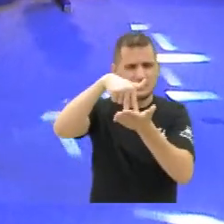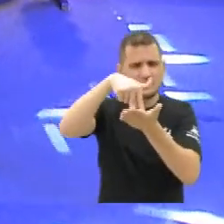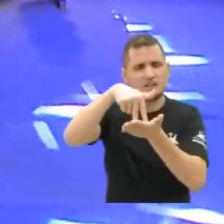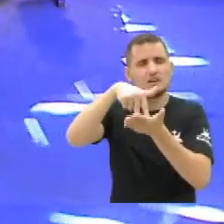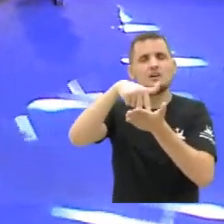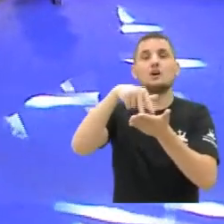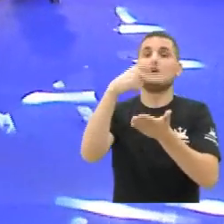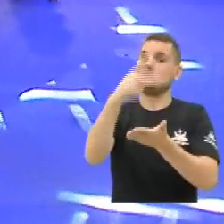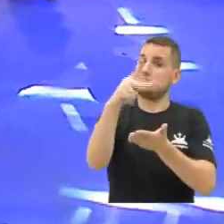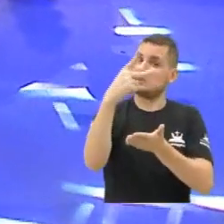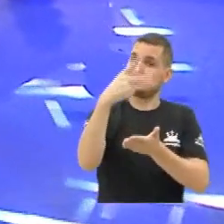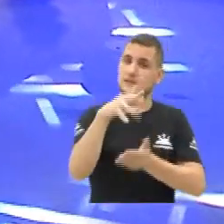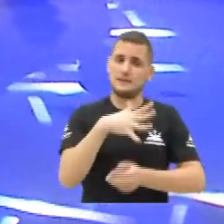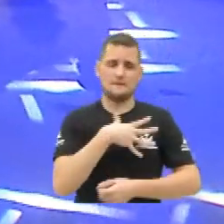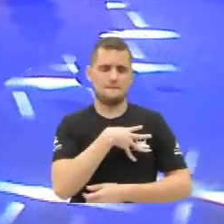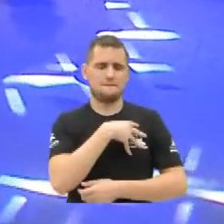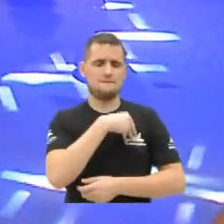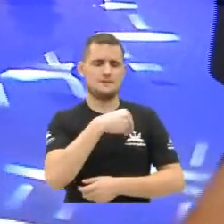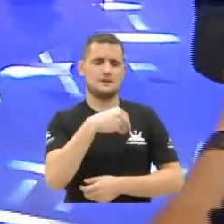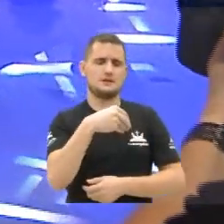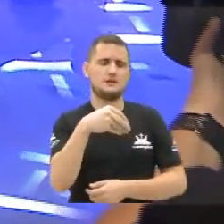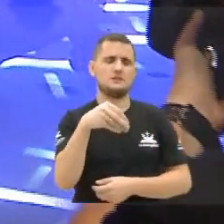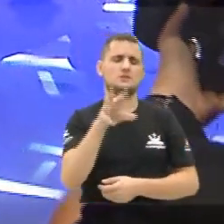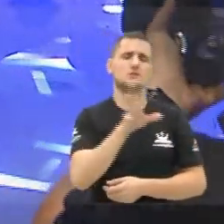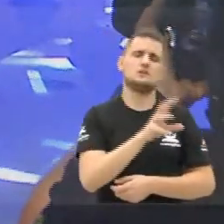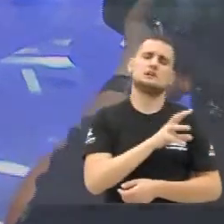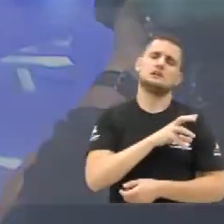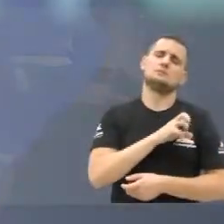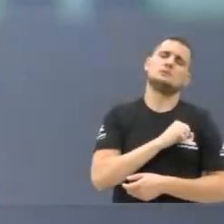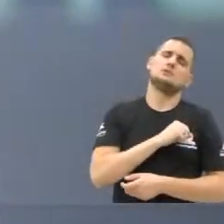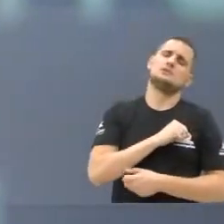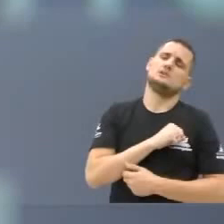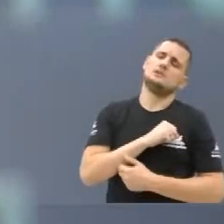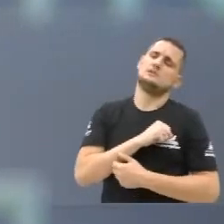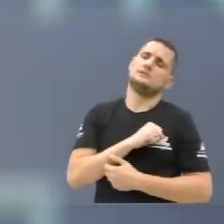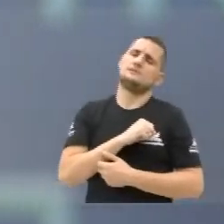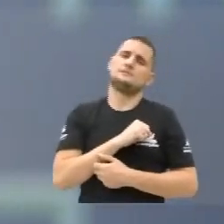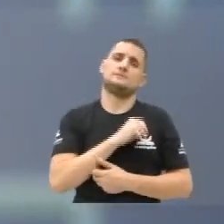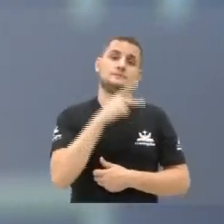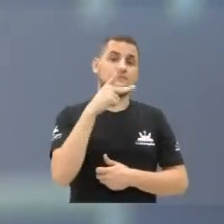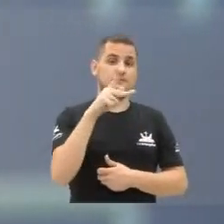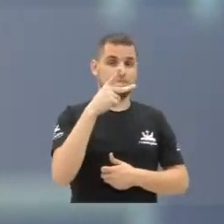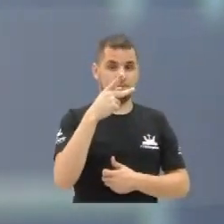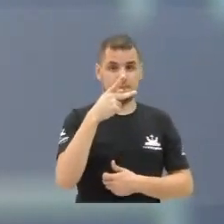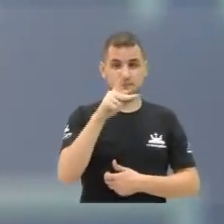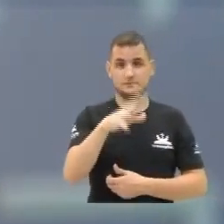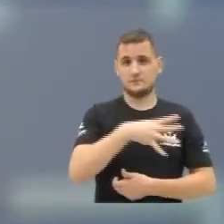levantarei, filho amado, filho querido,